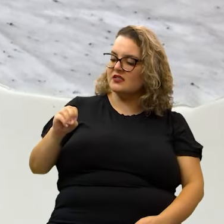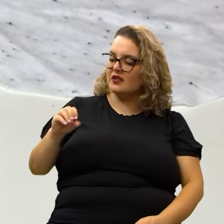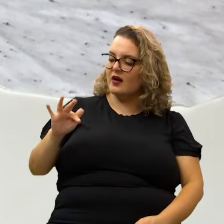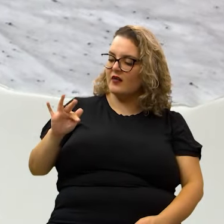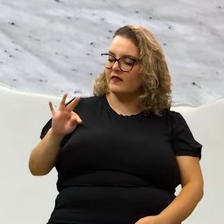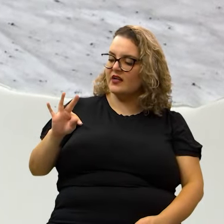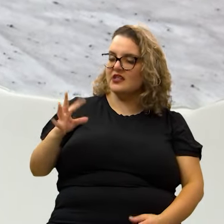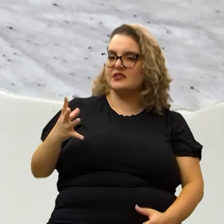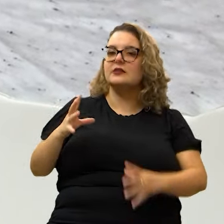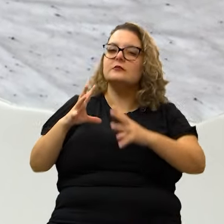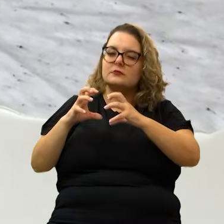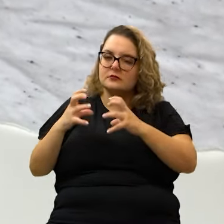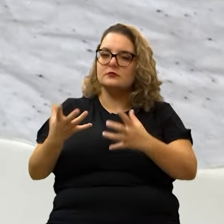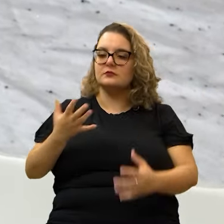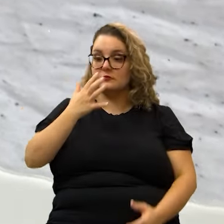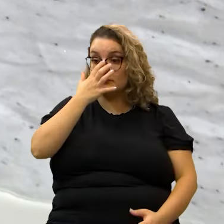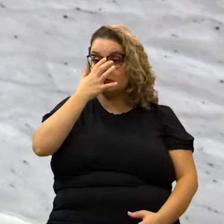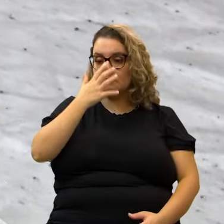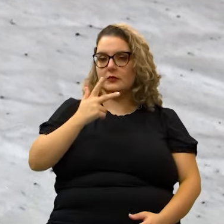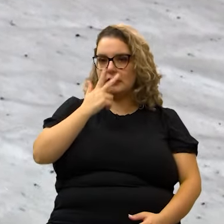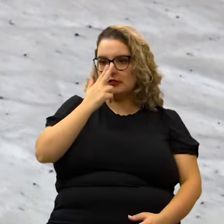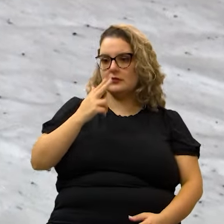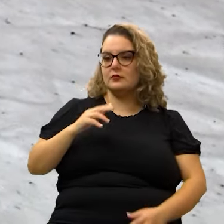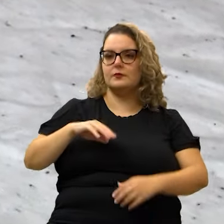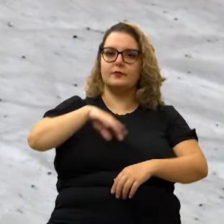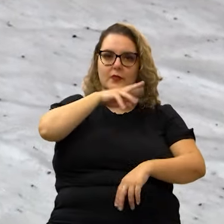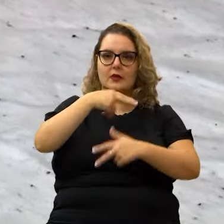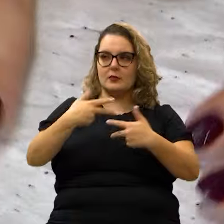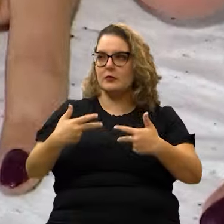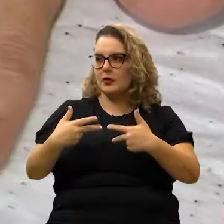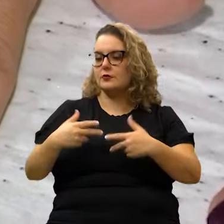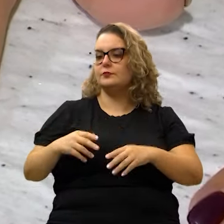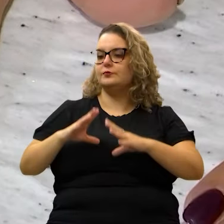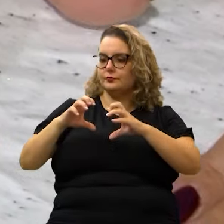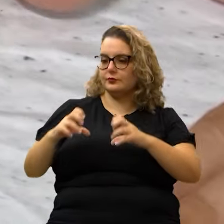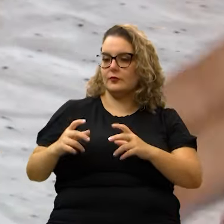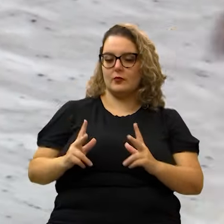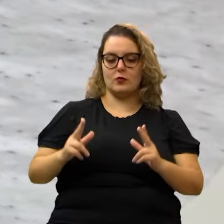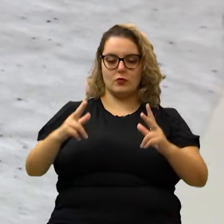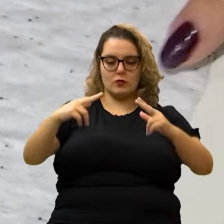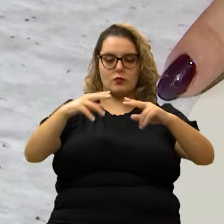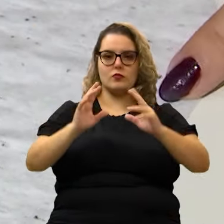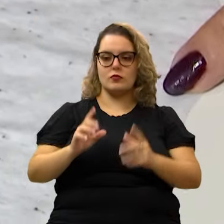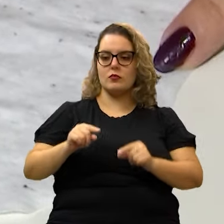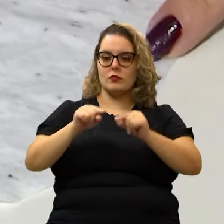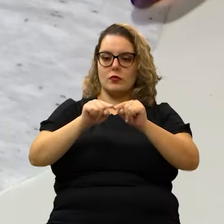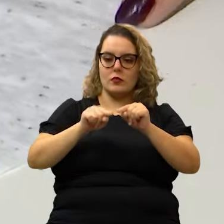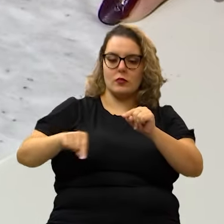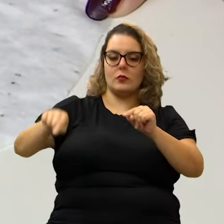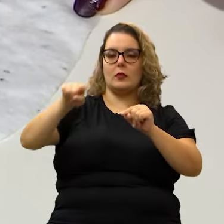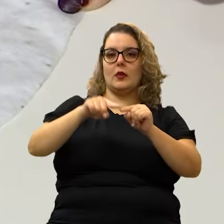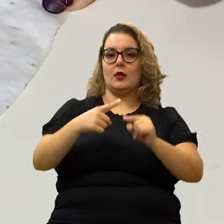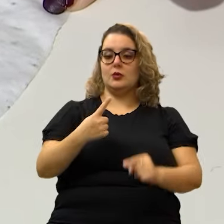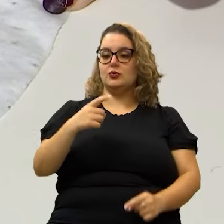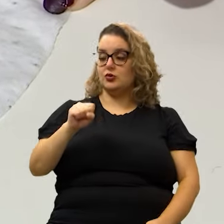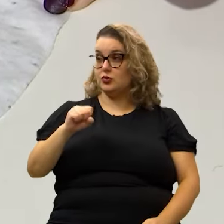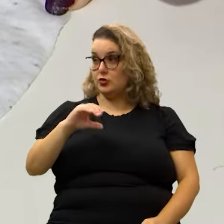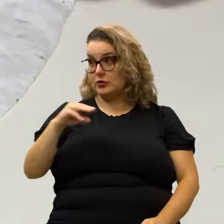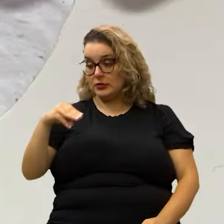dão esse aspecto, né, de animais de pelúcia. Quando a gente chega, a gente vai trabalhar o corte dele, nesse caso é um círculo de